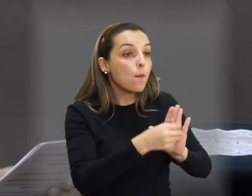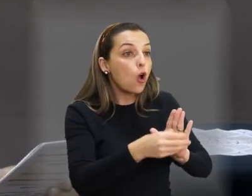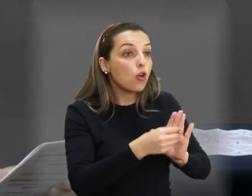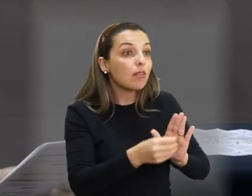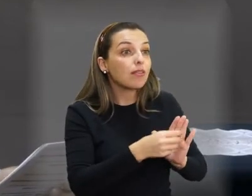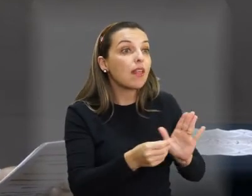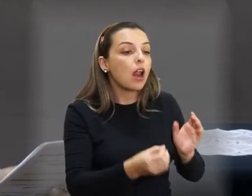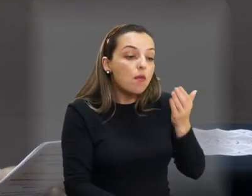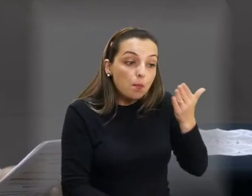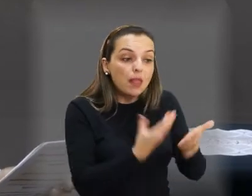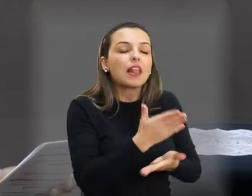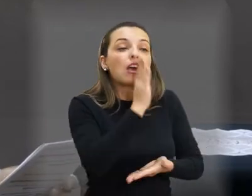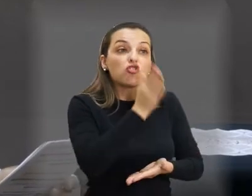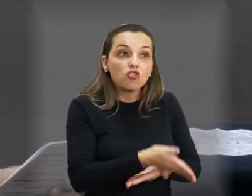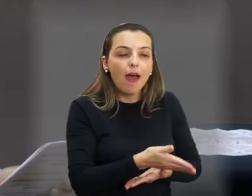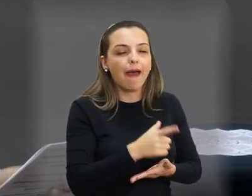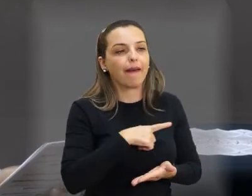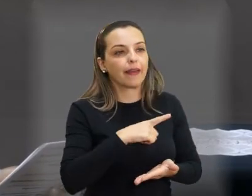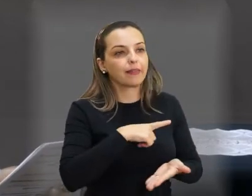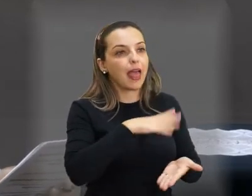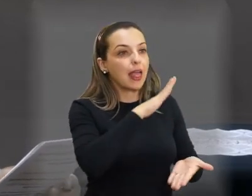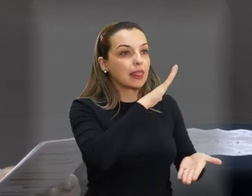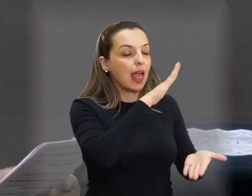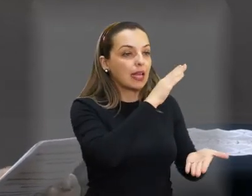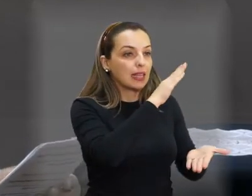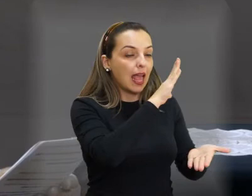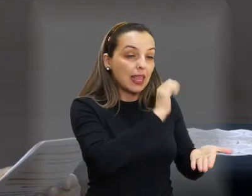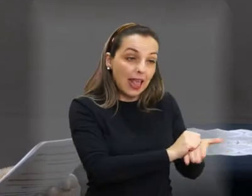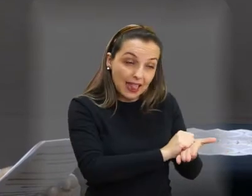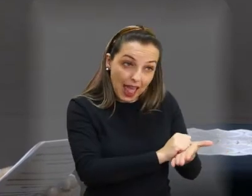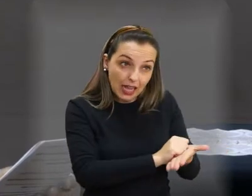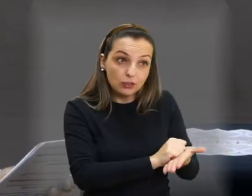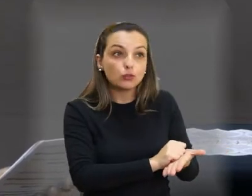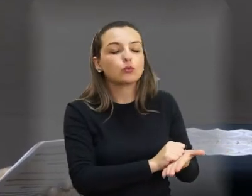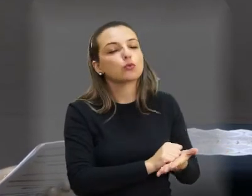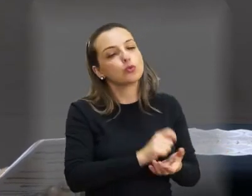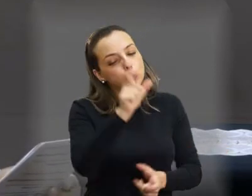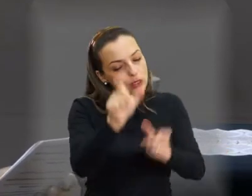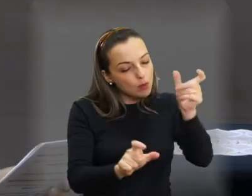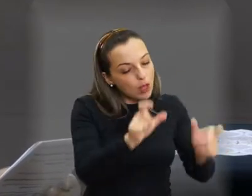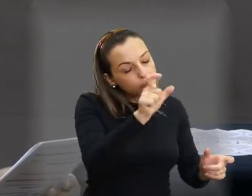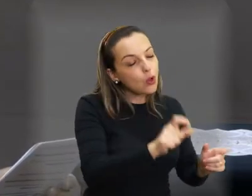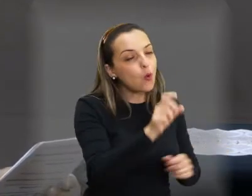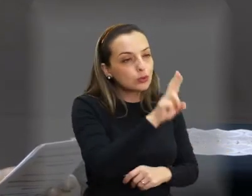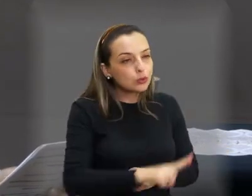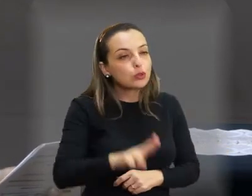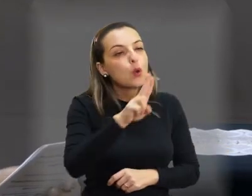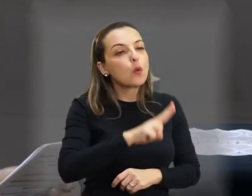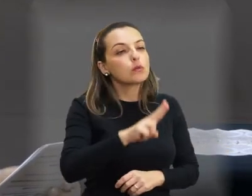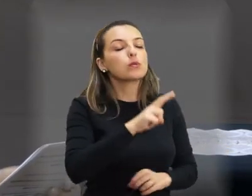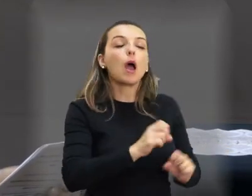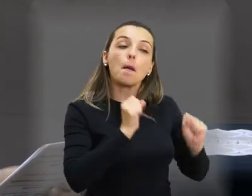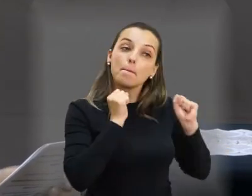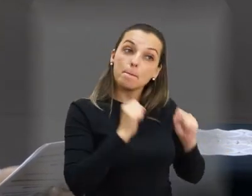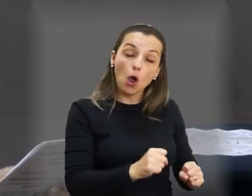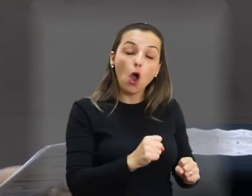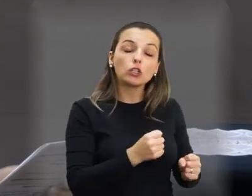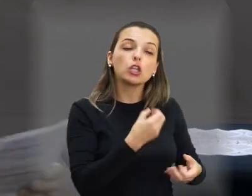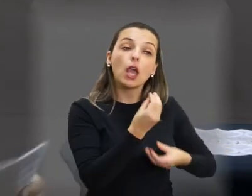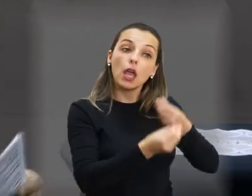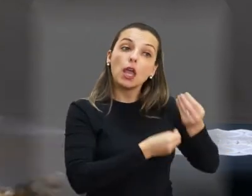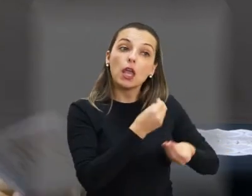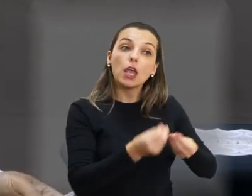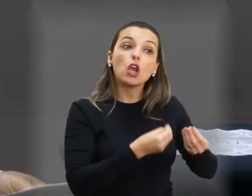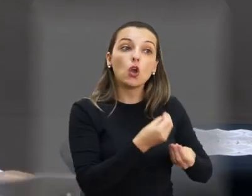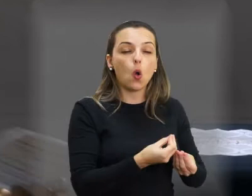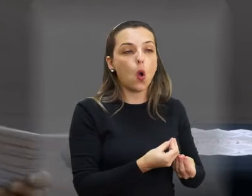implantação. Estão sendo cadastrados os usuários, os gestores que poderão utilizar o serviço e o levantamento do que